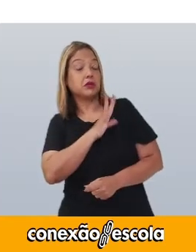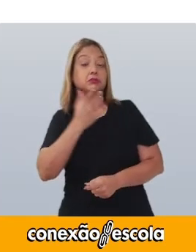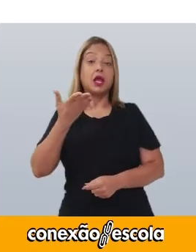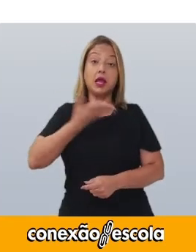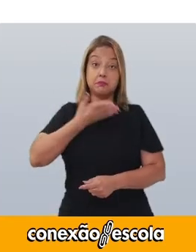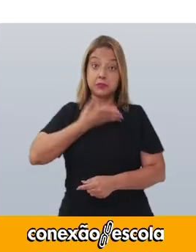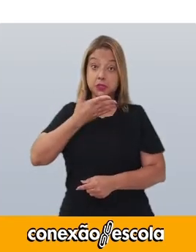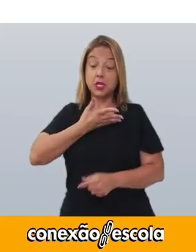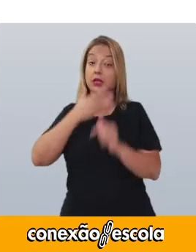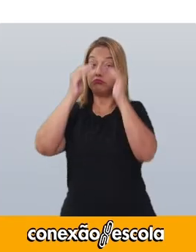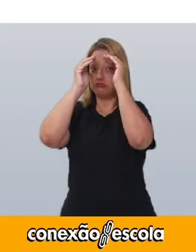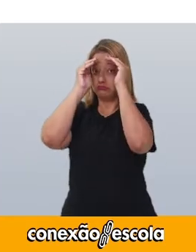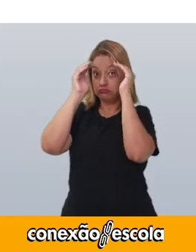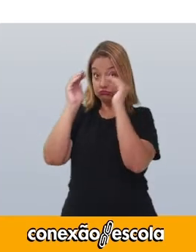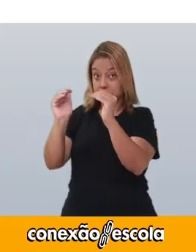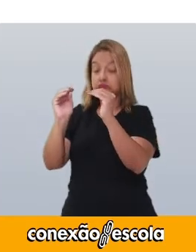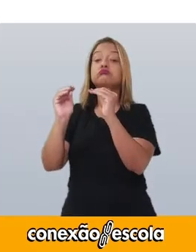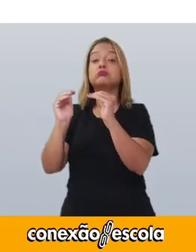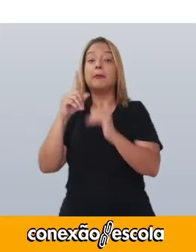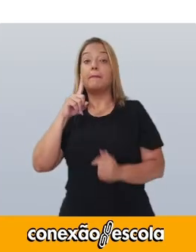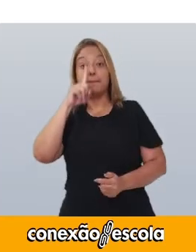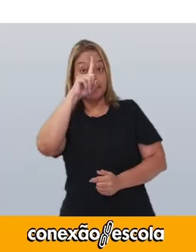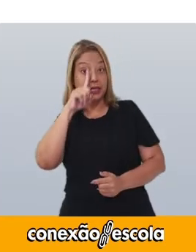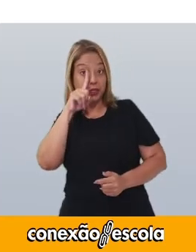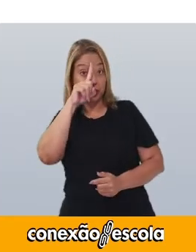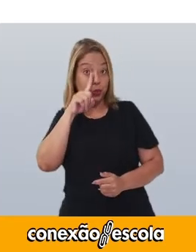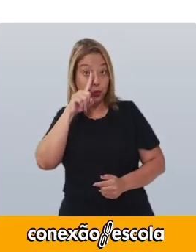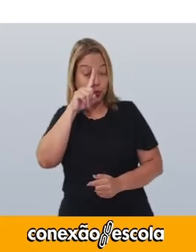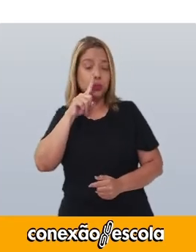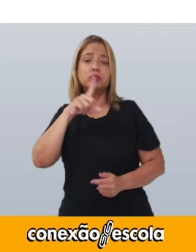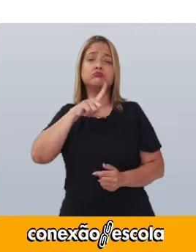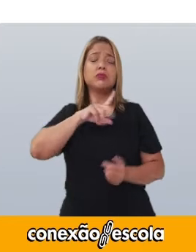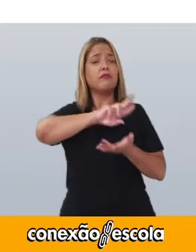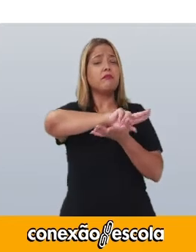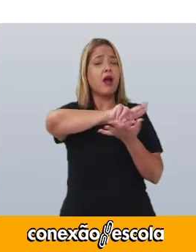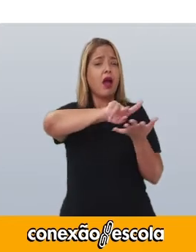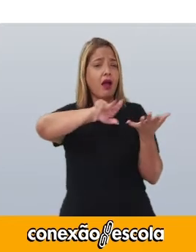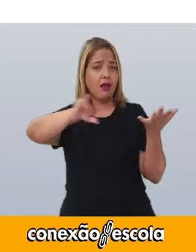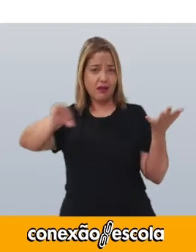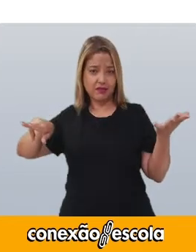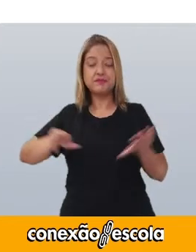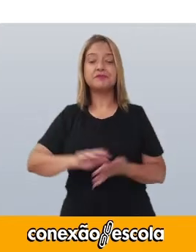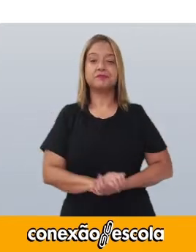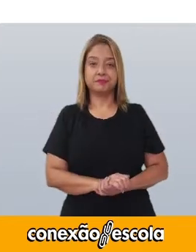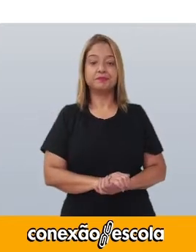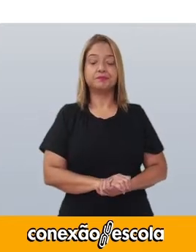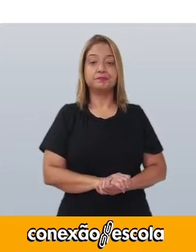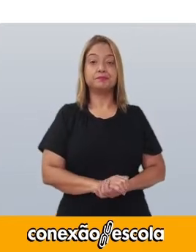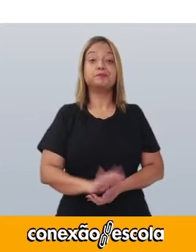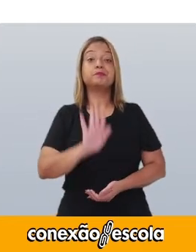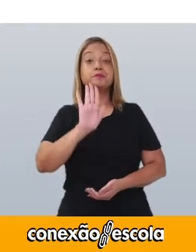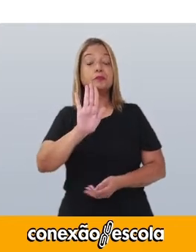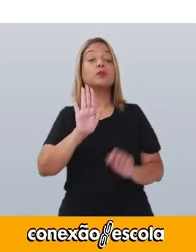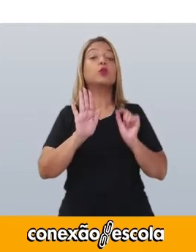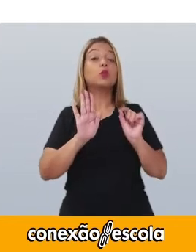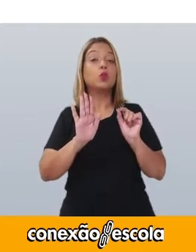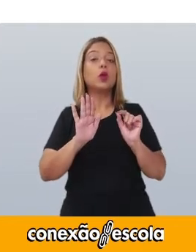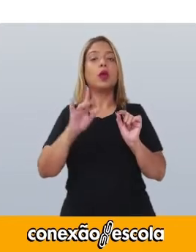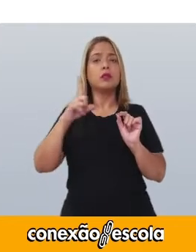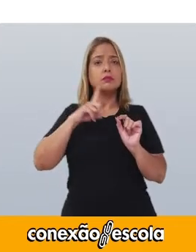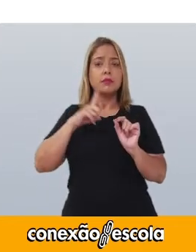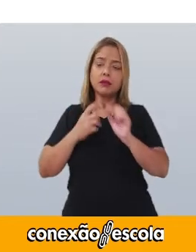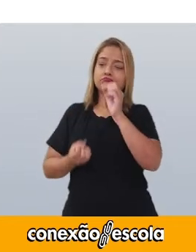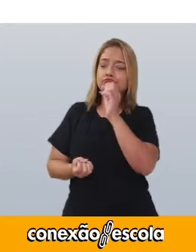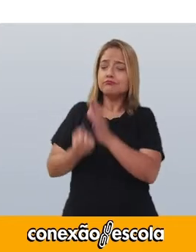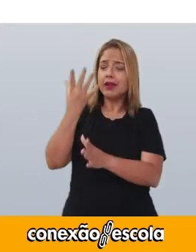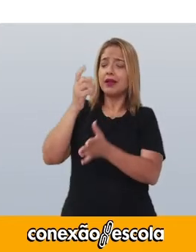amizade, respeito, perigo, entre tantos outros. Por isso, apesar de